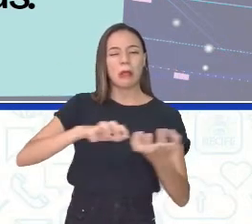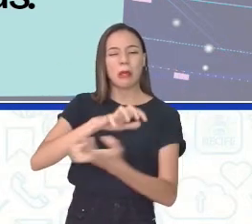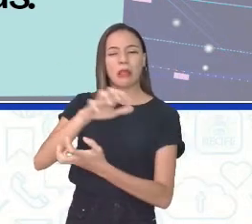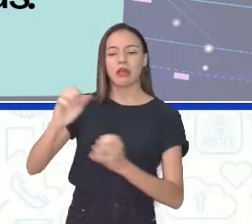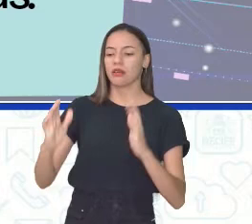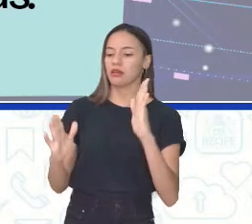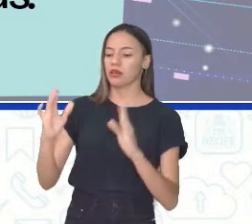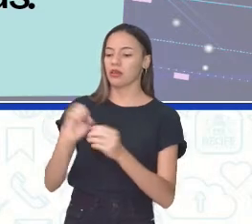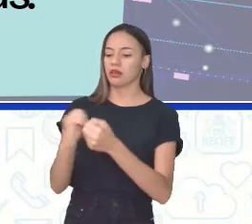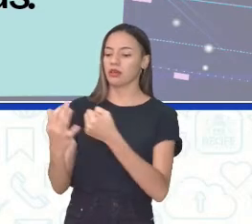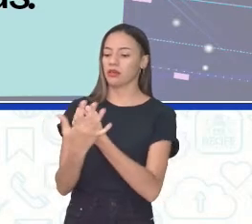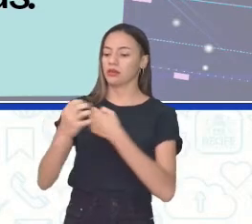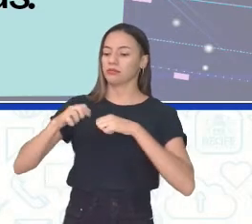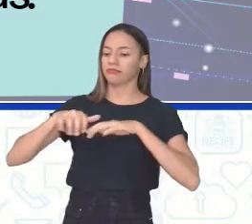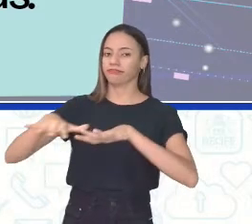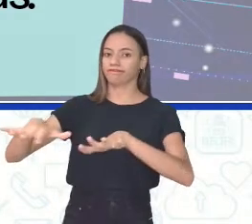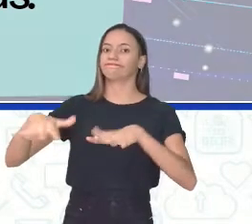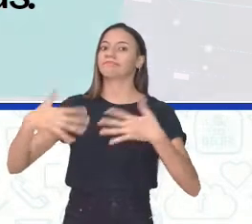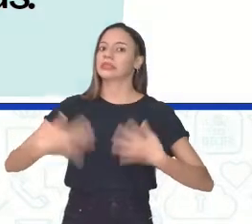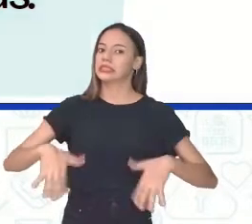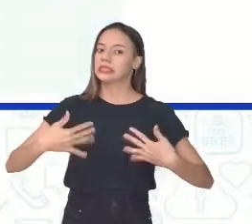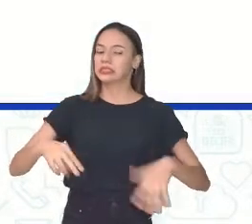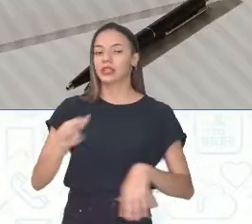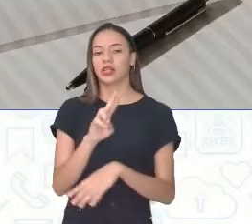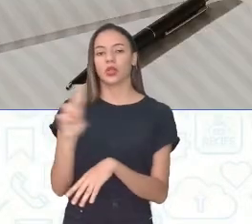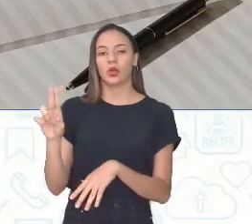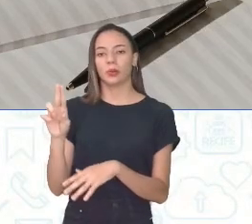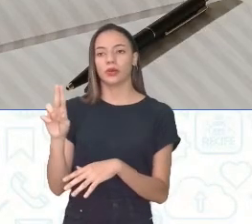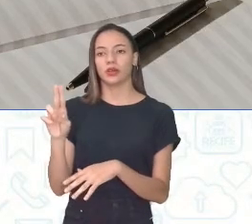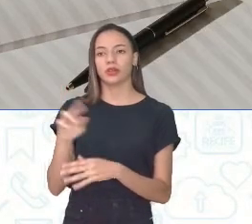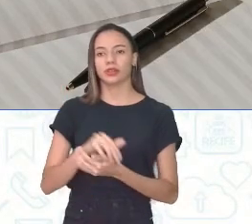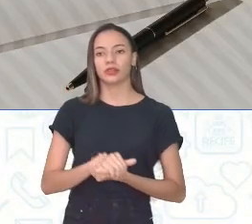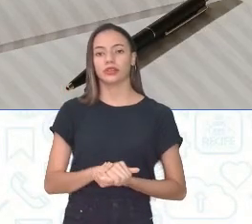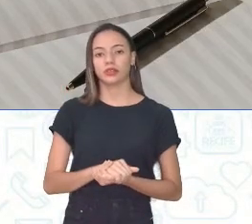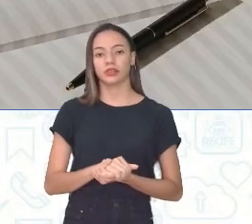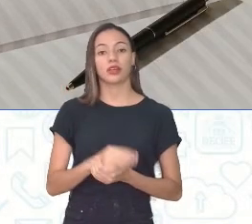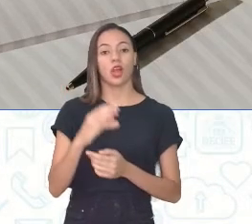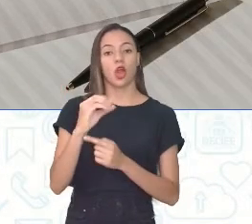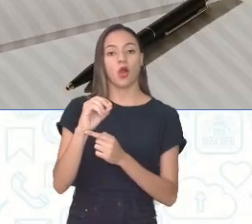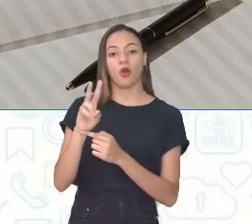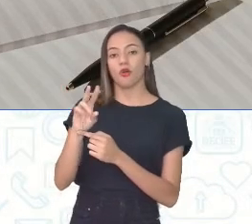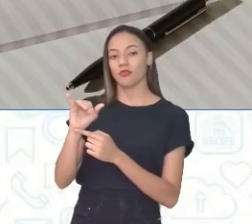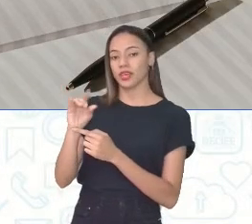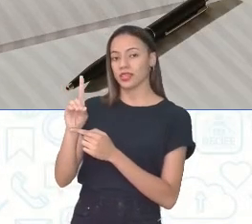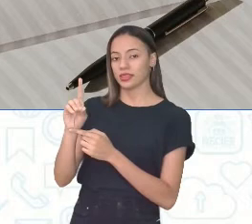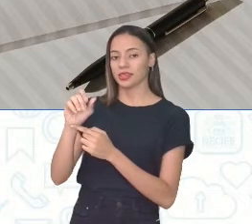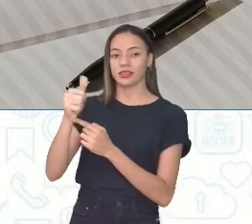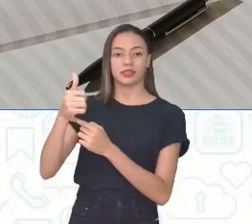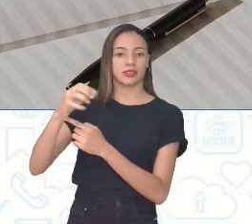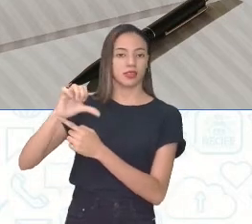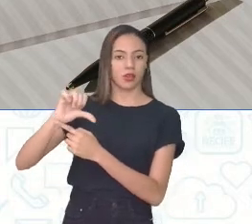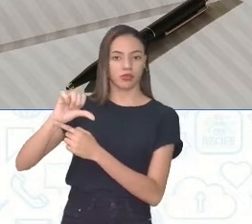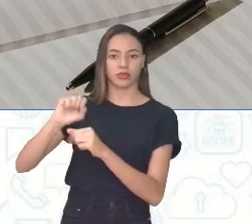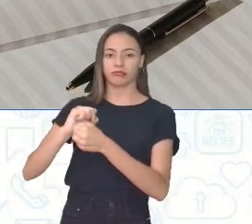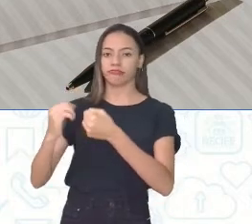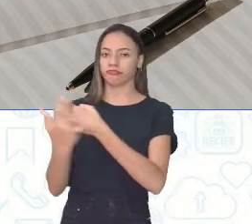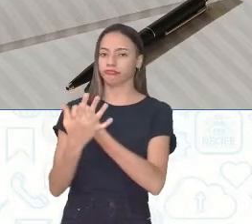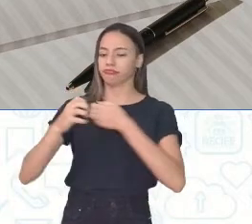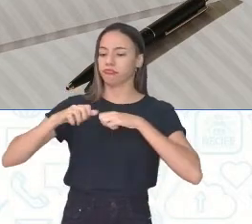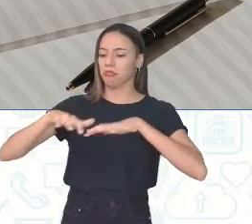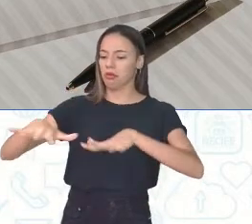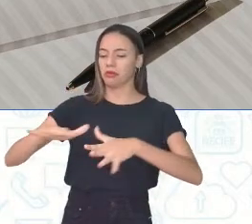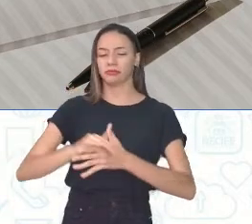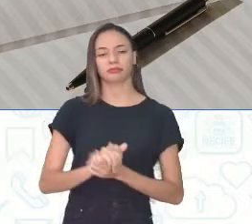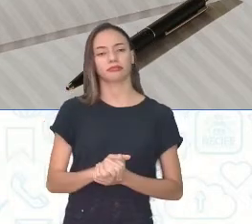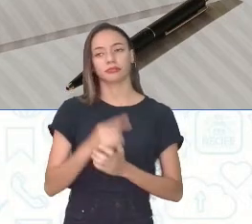pandemia do novo coronavírus, chamado de quê? De Covid-19. Então, a gente traz aí de